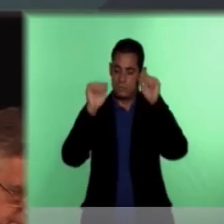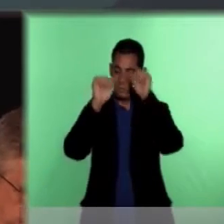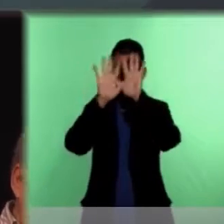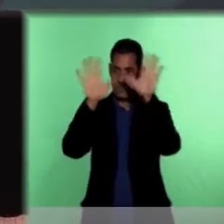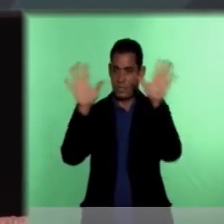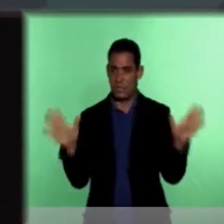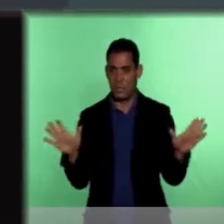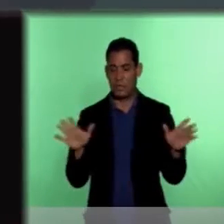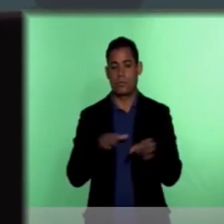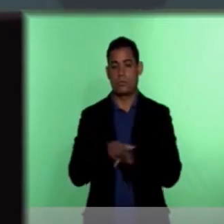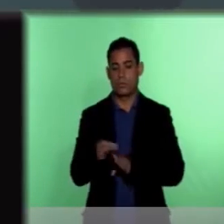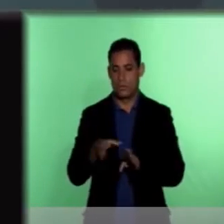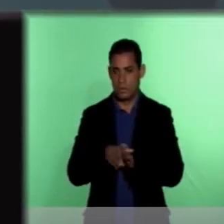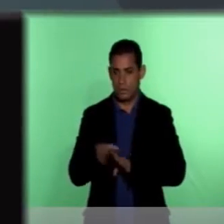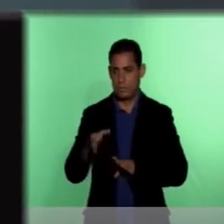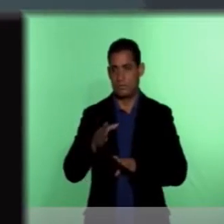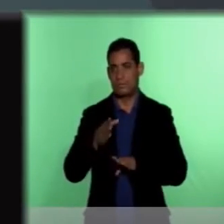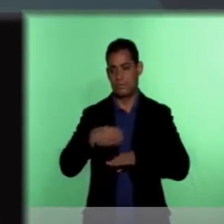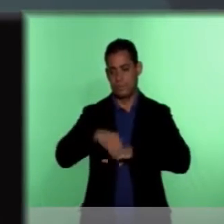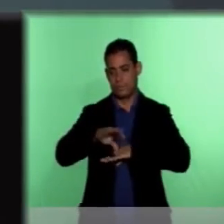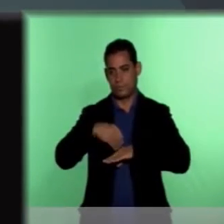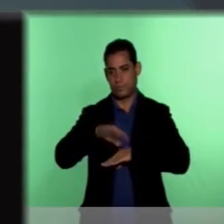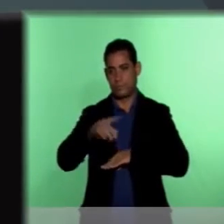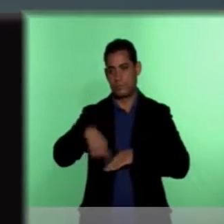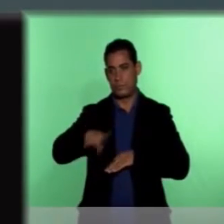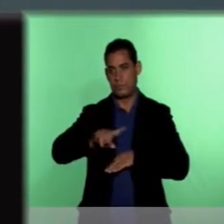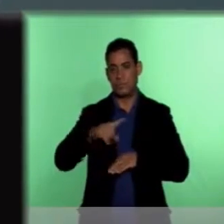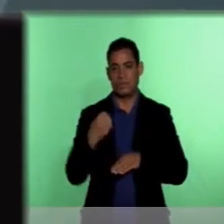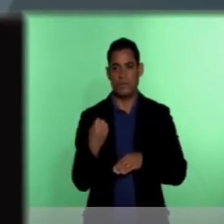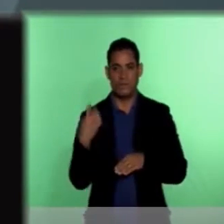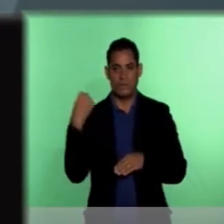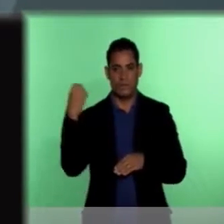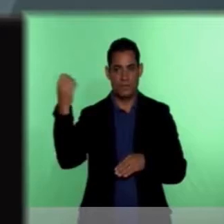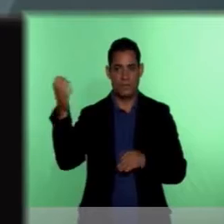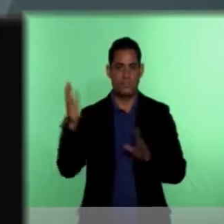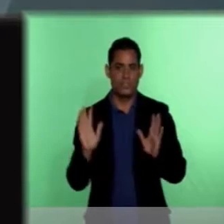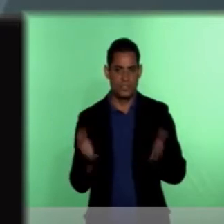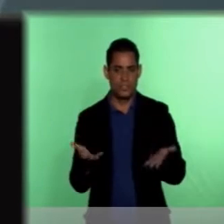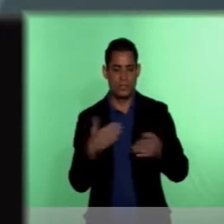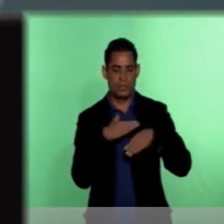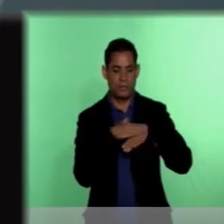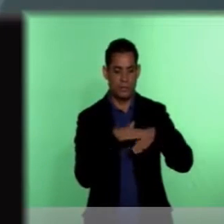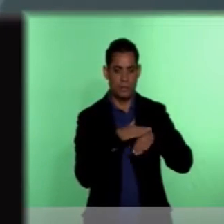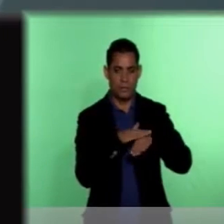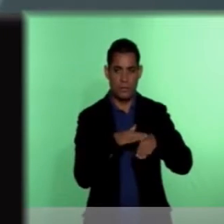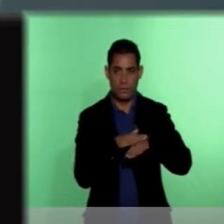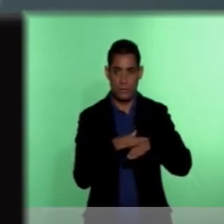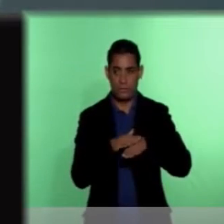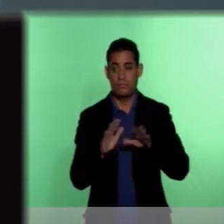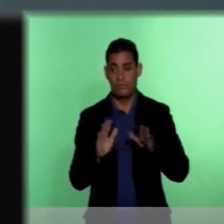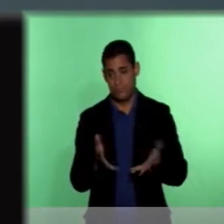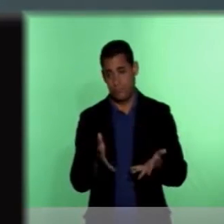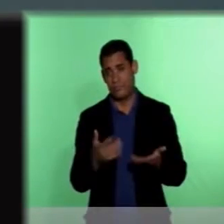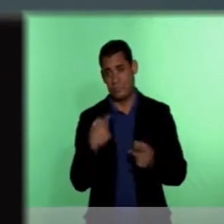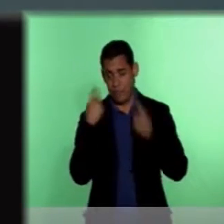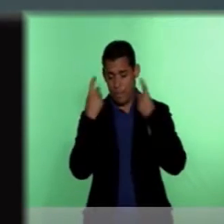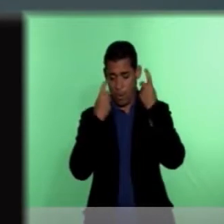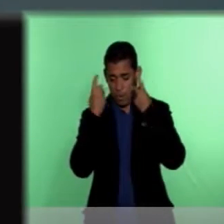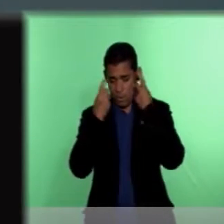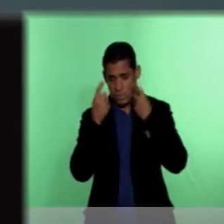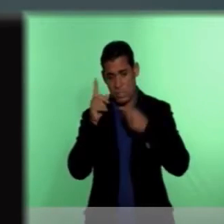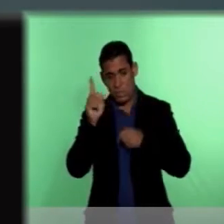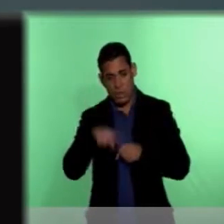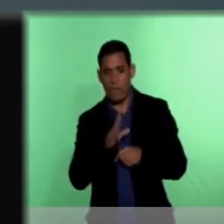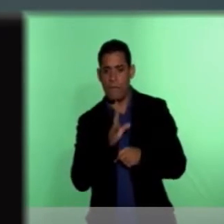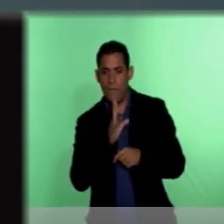um recado, porque da nossa viagem, e é o que a Cleusa queria conversar aqui com vocês também, a maior preocupação era conhecer